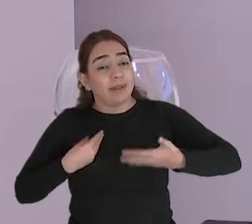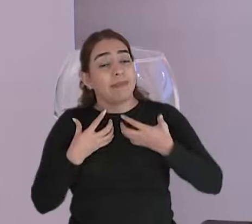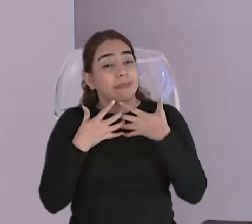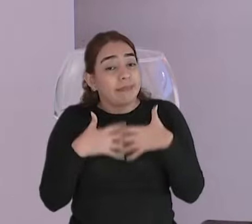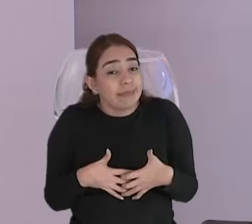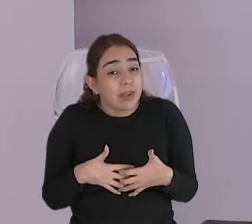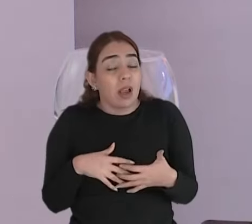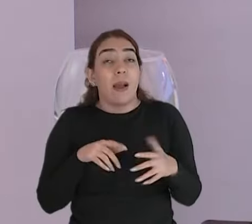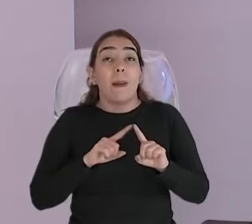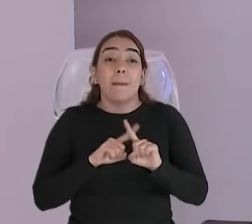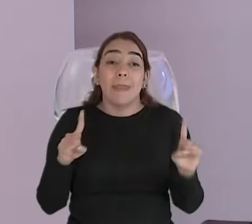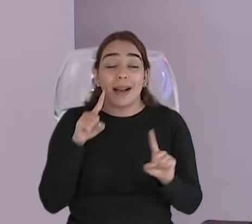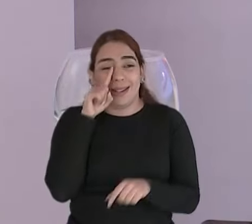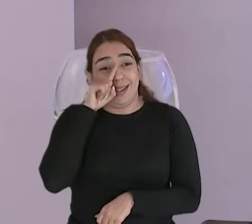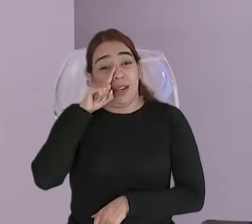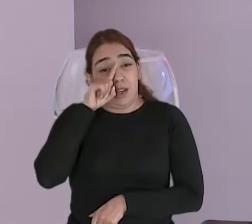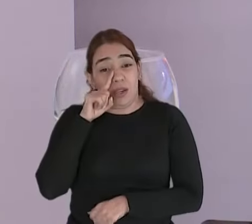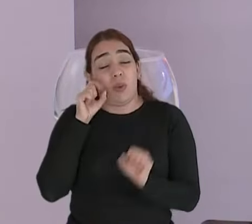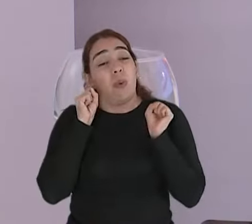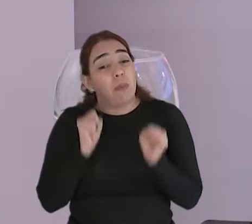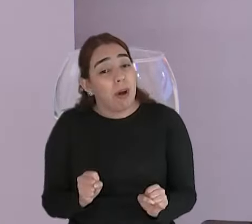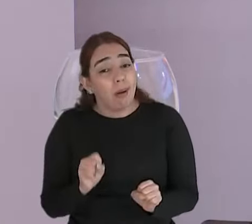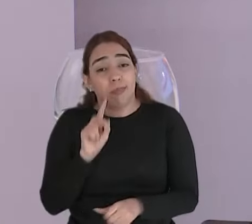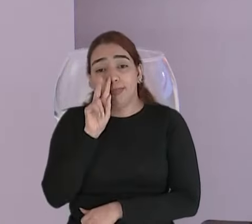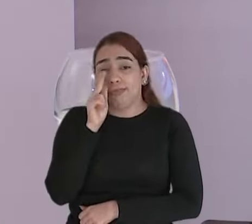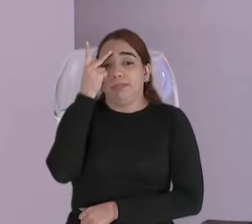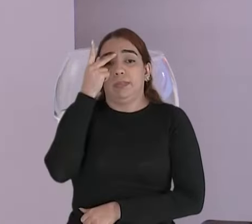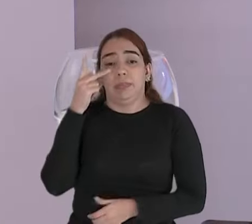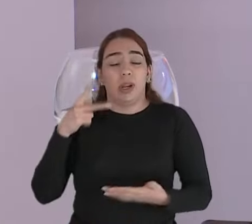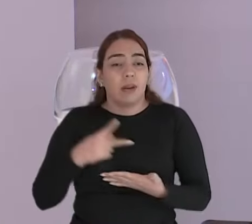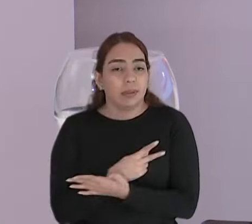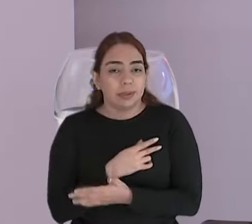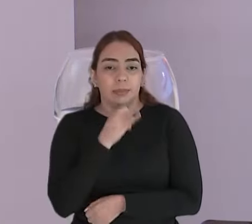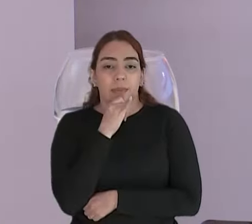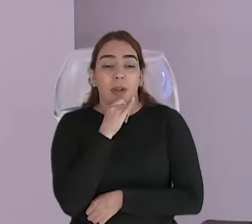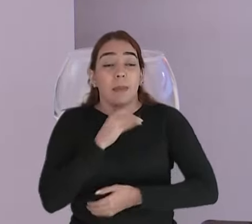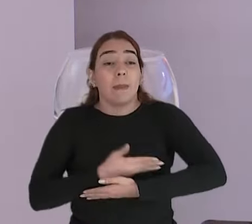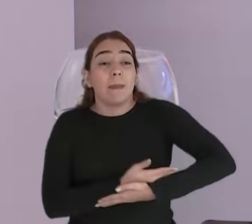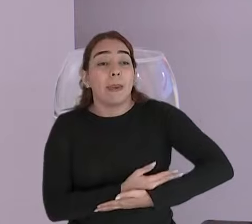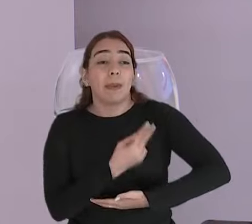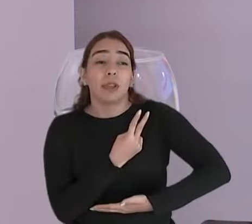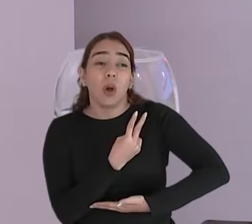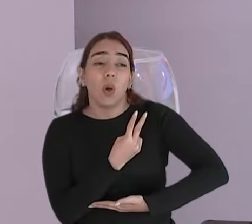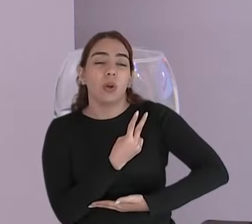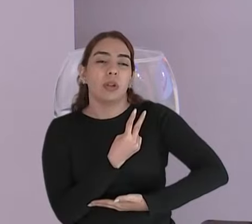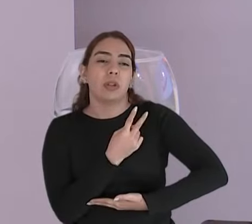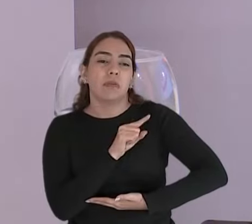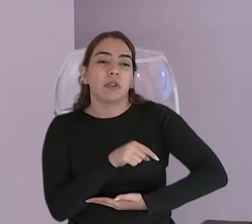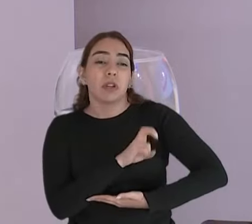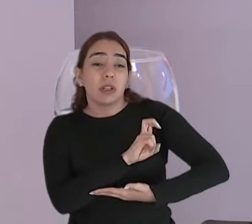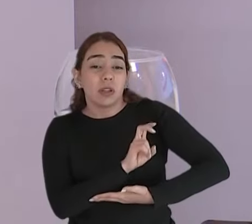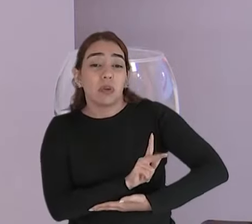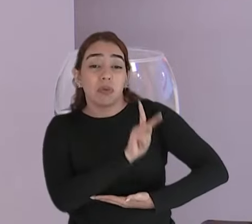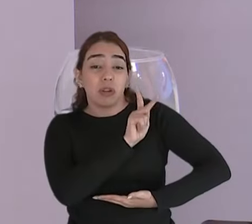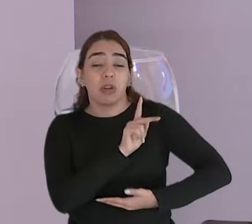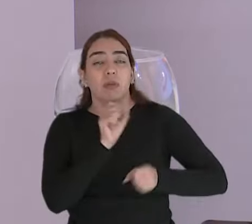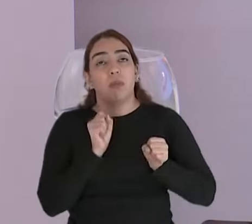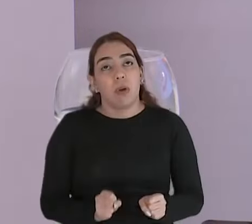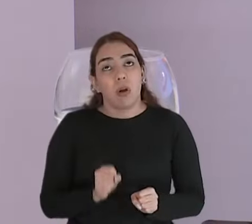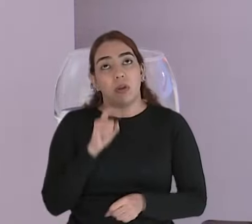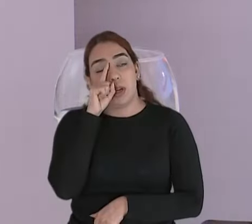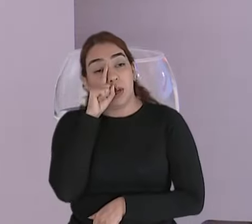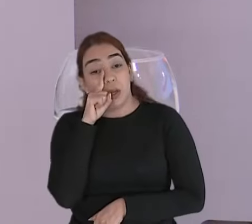tem um risco. Né? Então, crianças com menos de 2,5 kg tem um risco maior, crianças prematuras